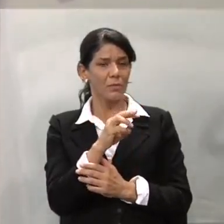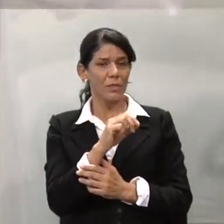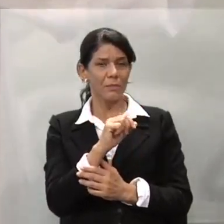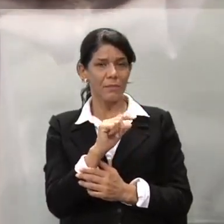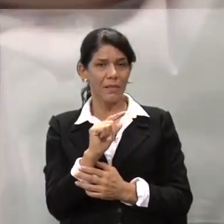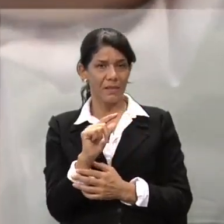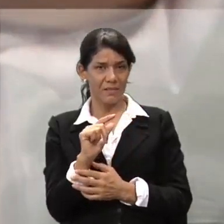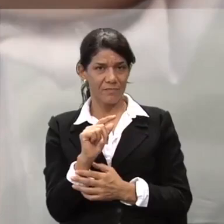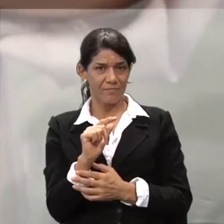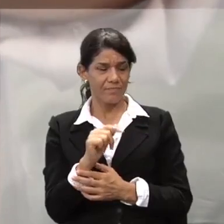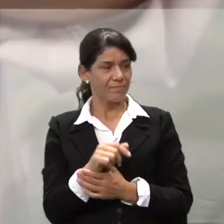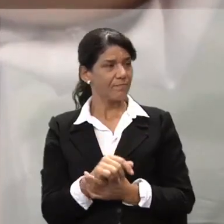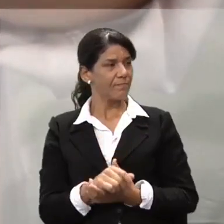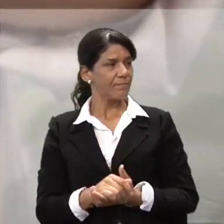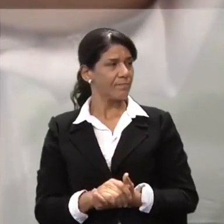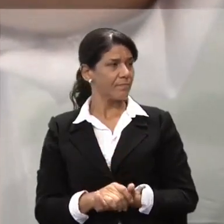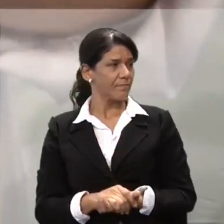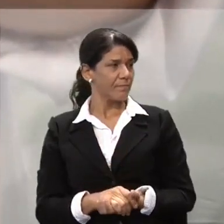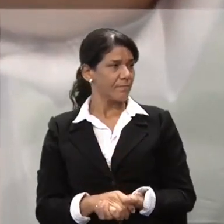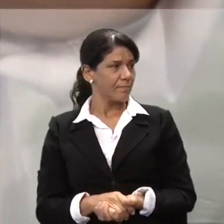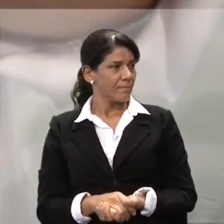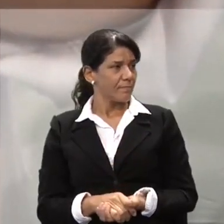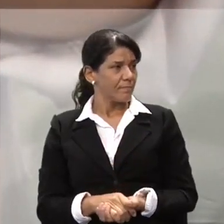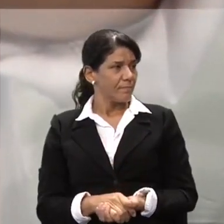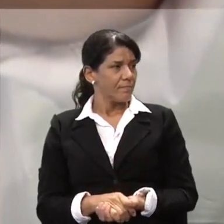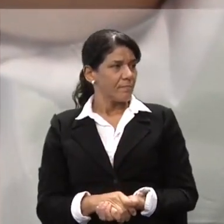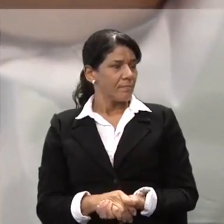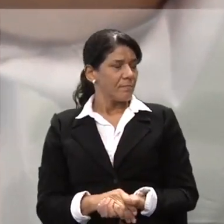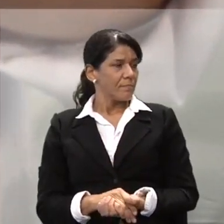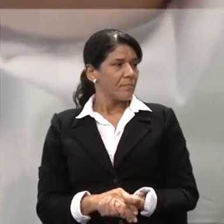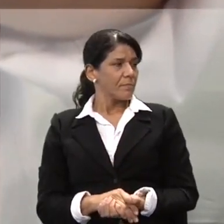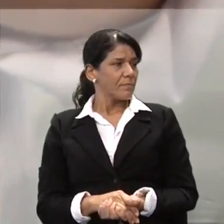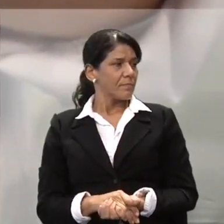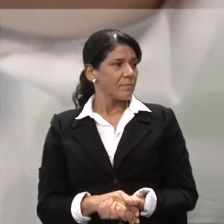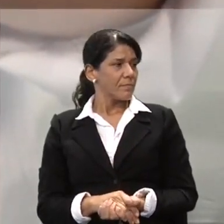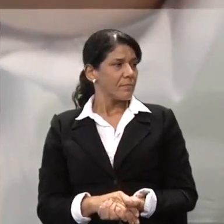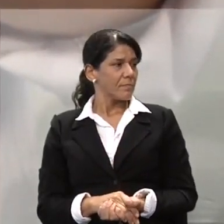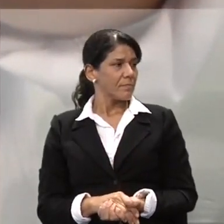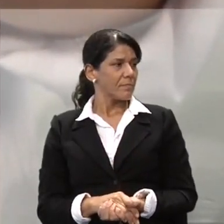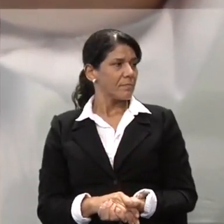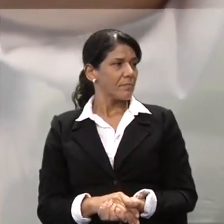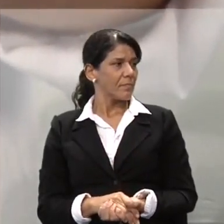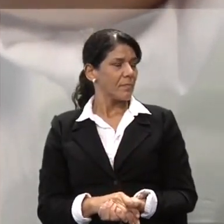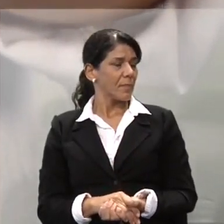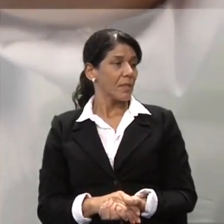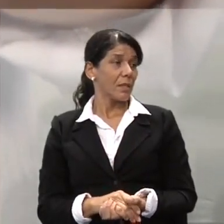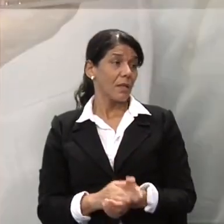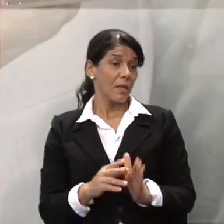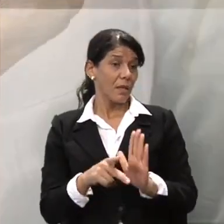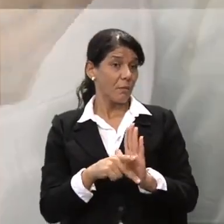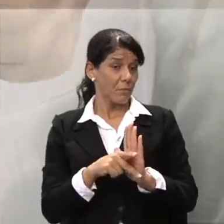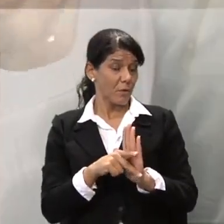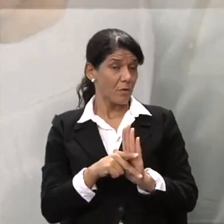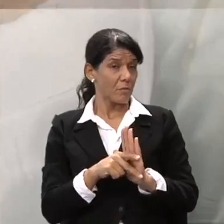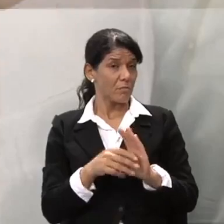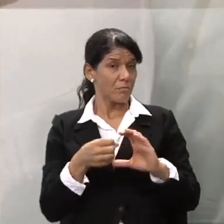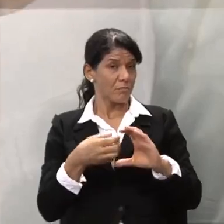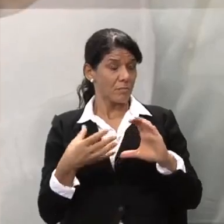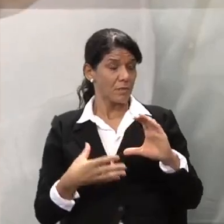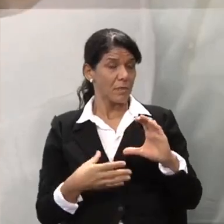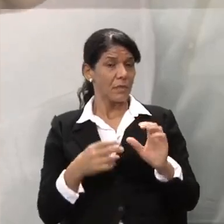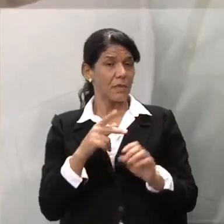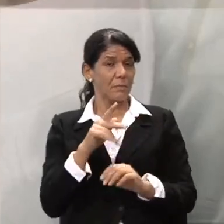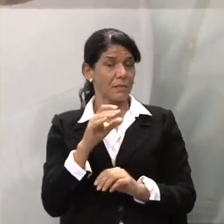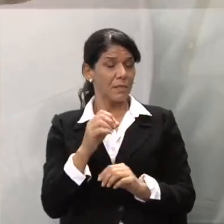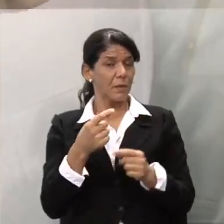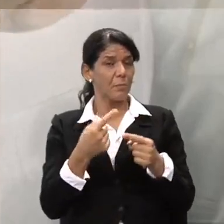ml, que é característica da penicilina, então, em decorrência desse aumento